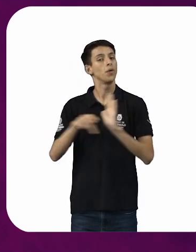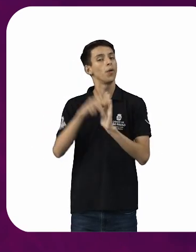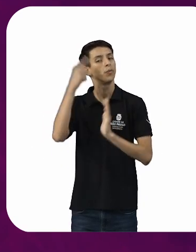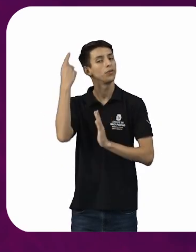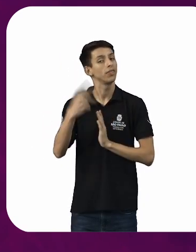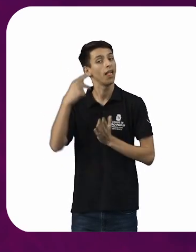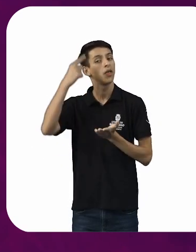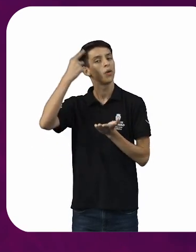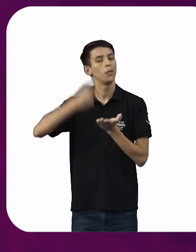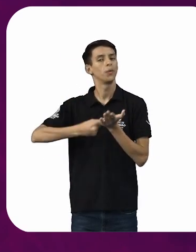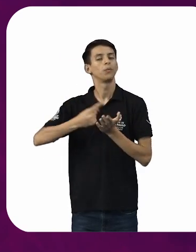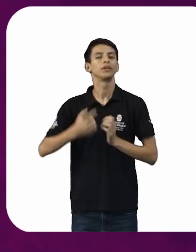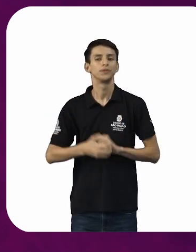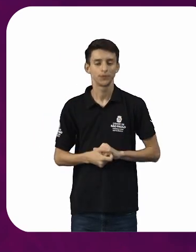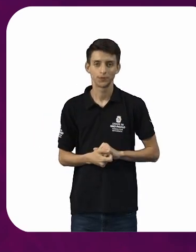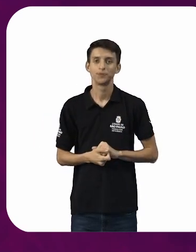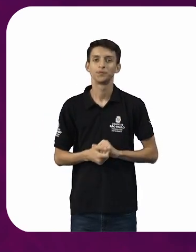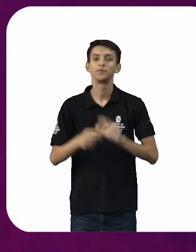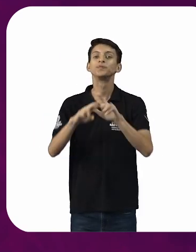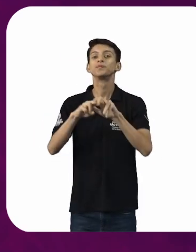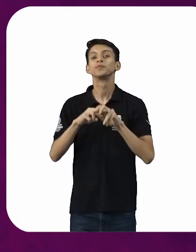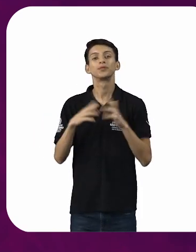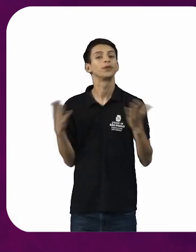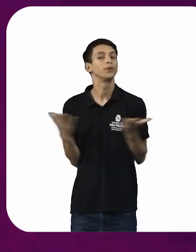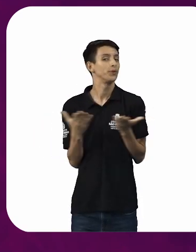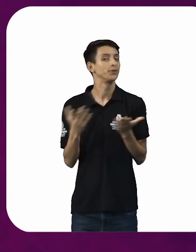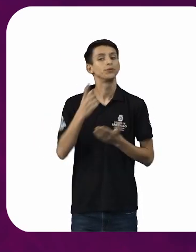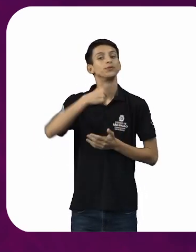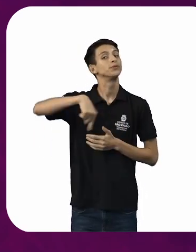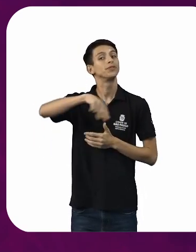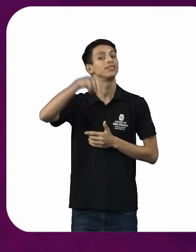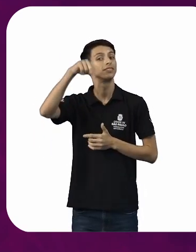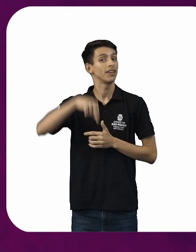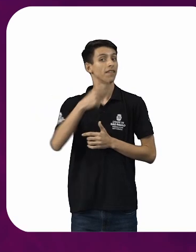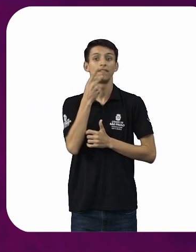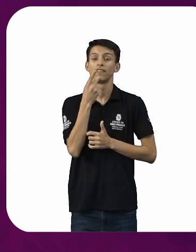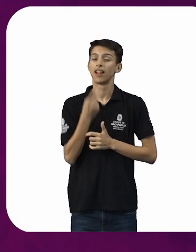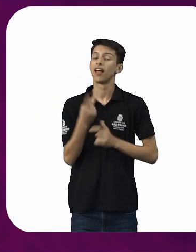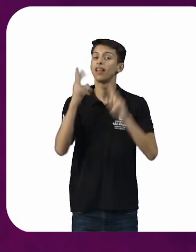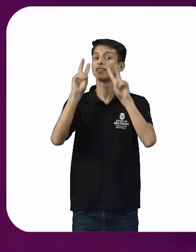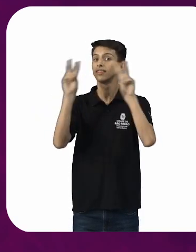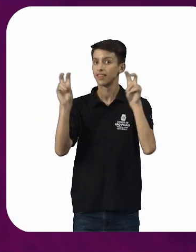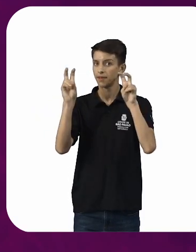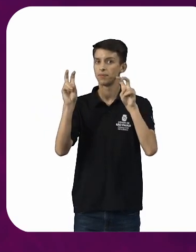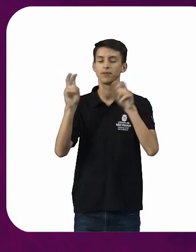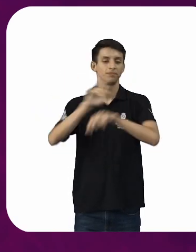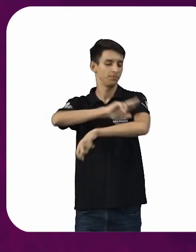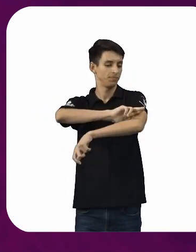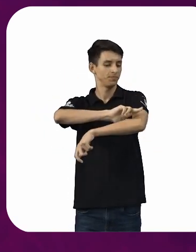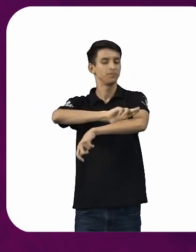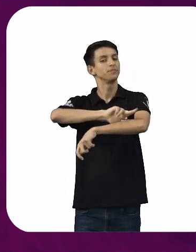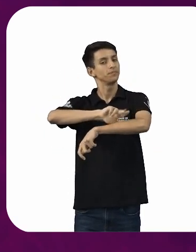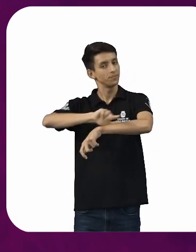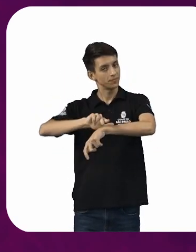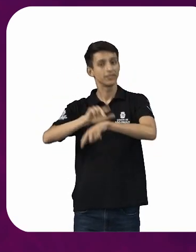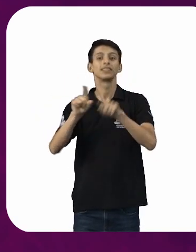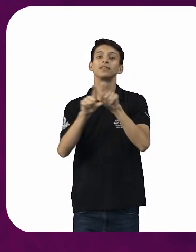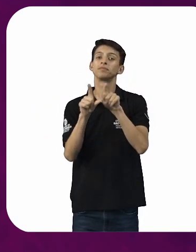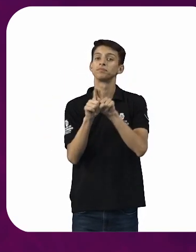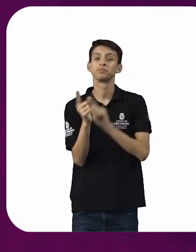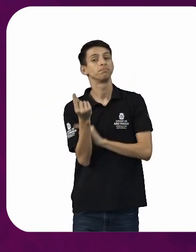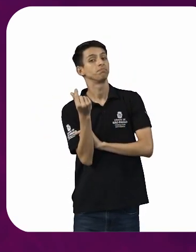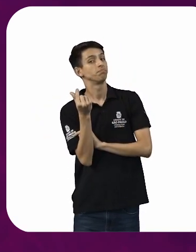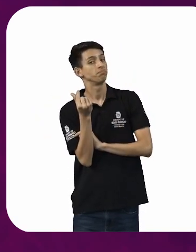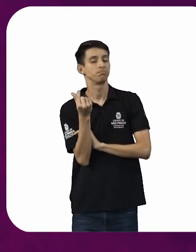institucionais. Por isso, hoje estamos aqui para falar do tema raça e classe. Meu nome